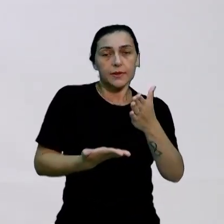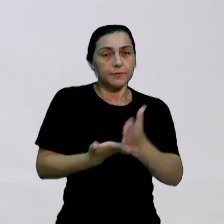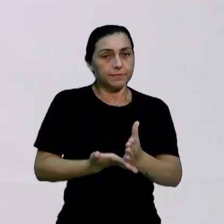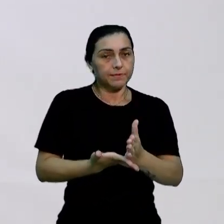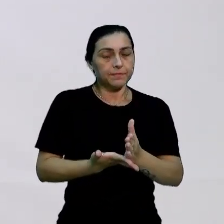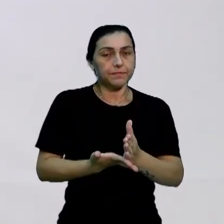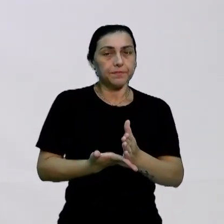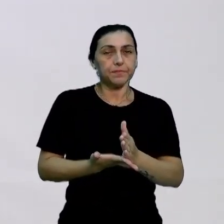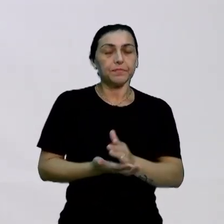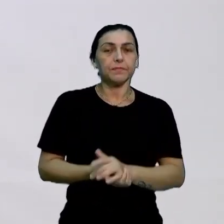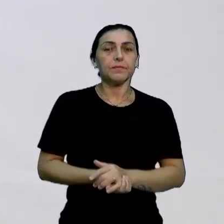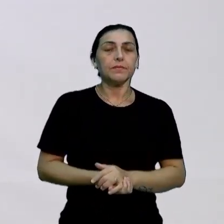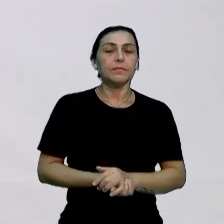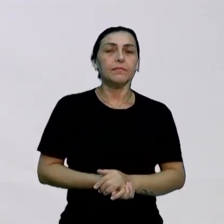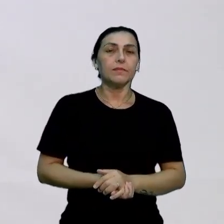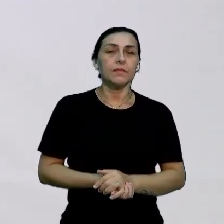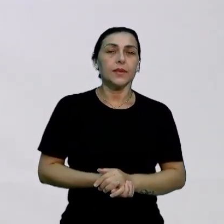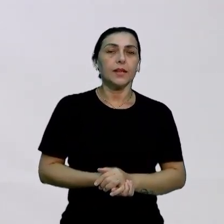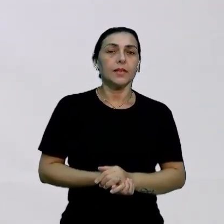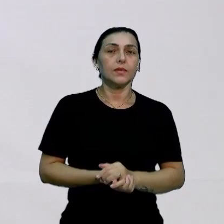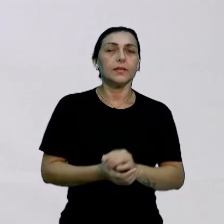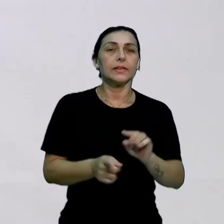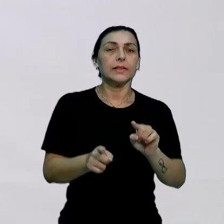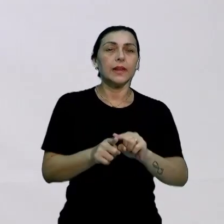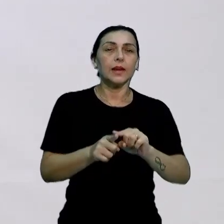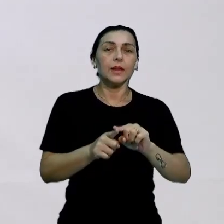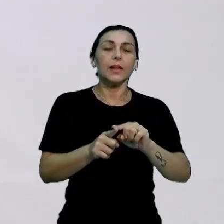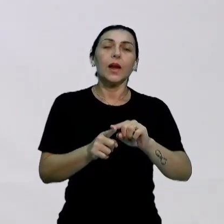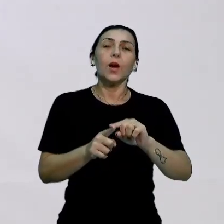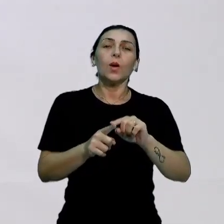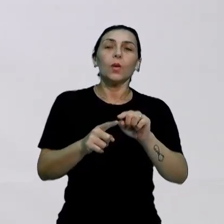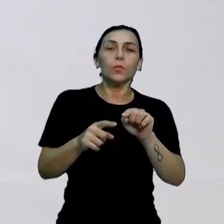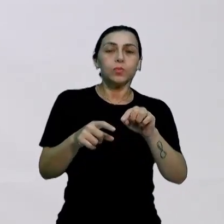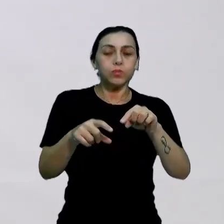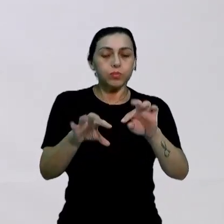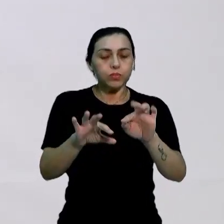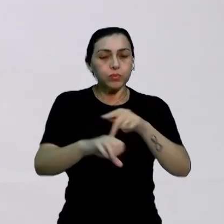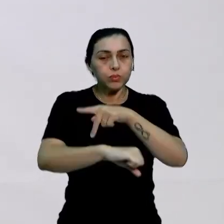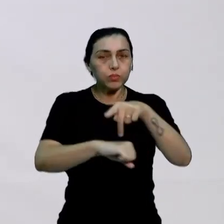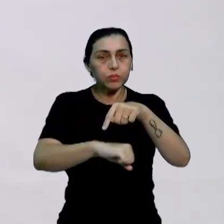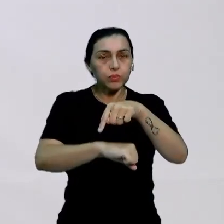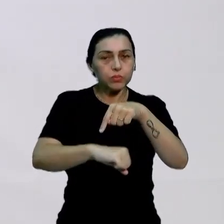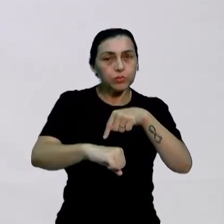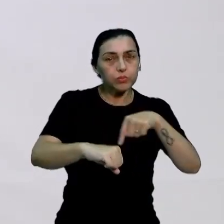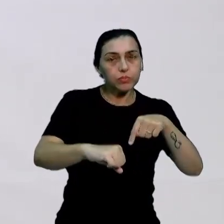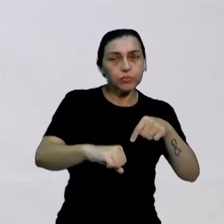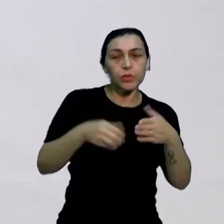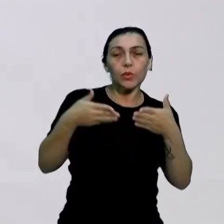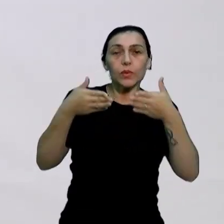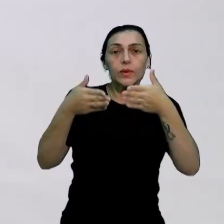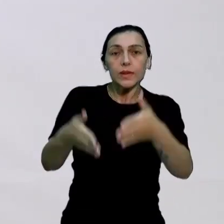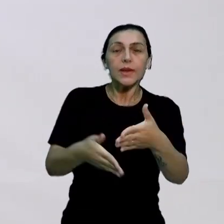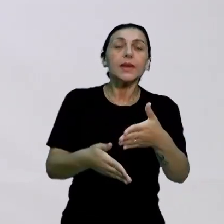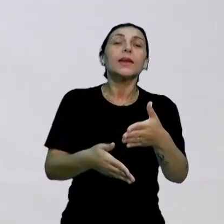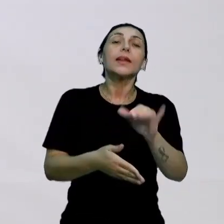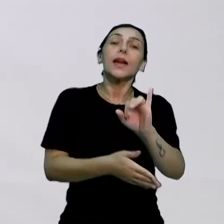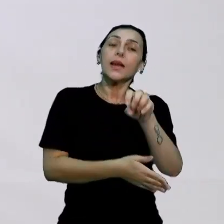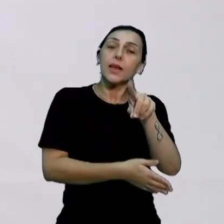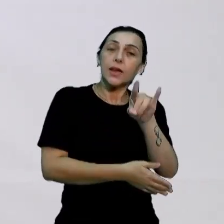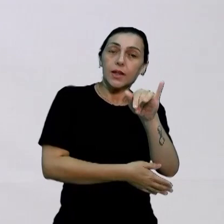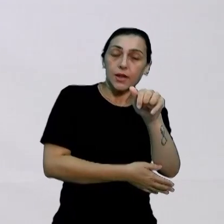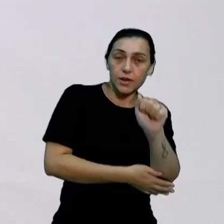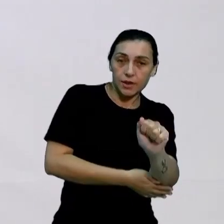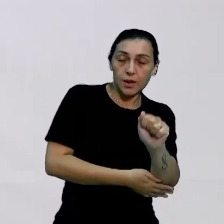é, como eu posso dizer, contornar a costa da África e chegar lá às Índias, mas como descrito